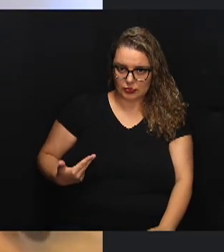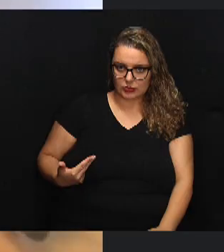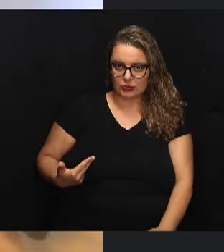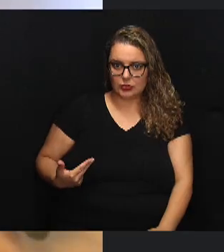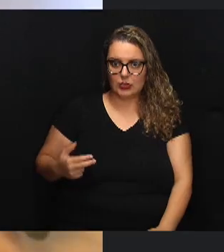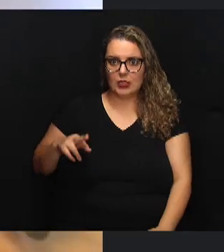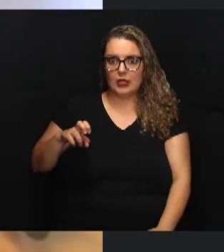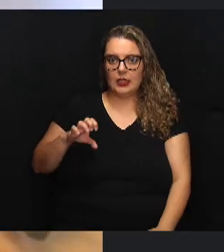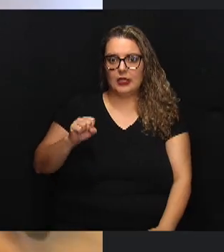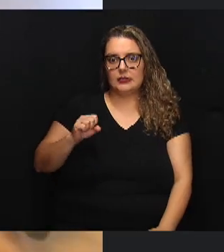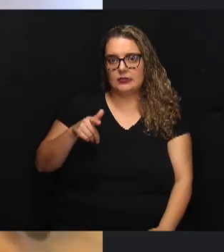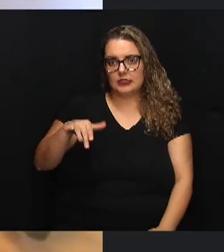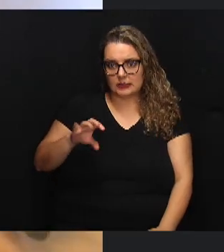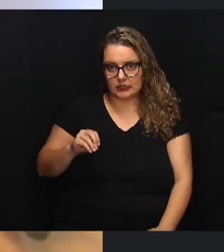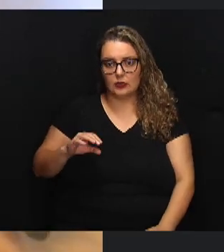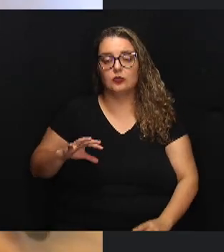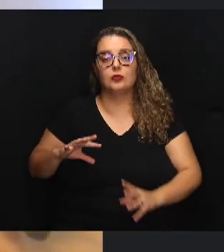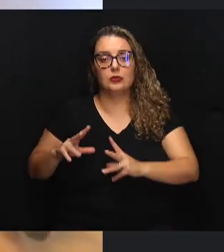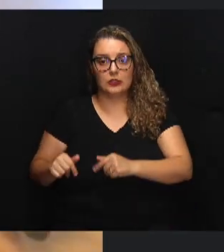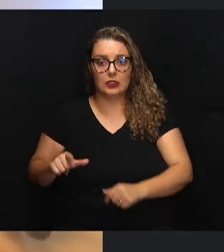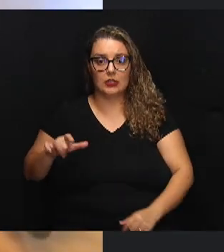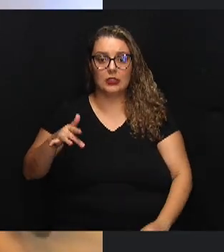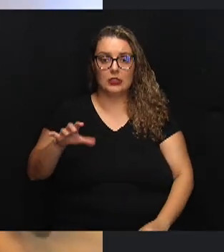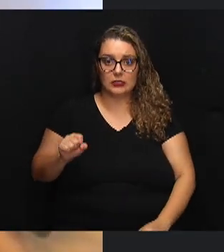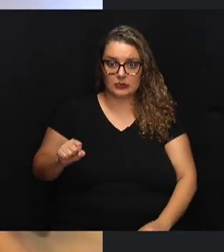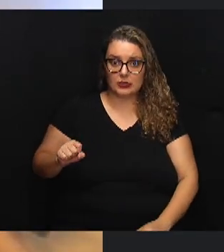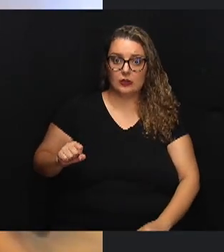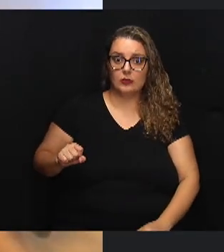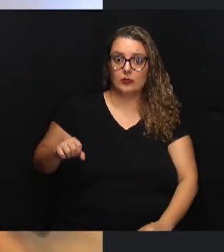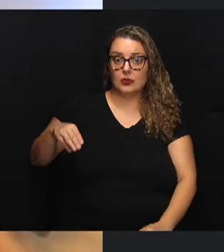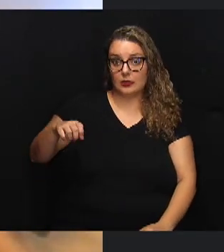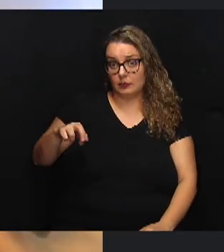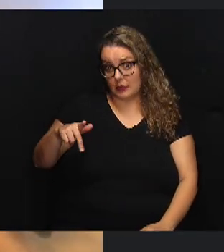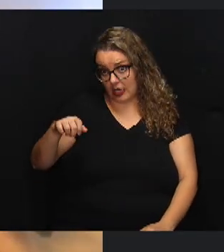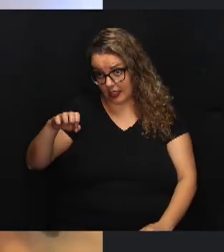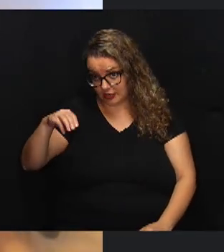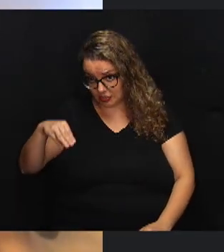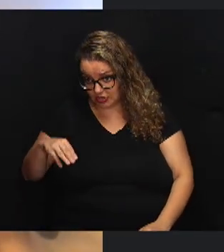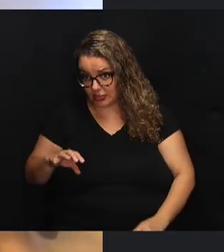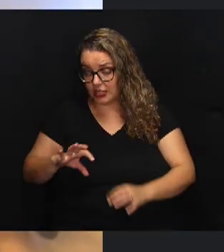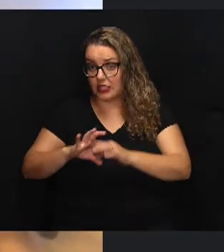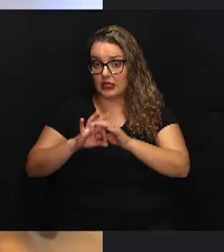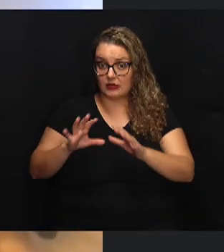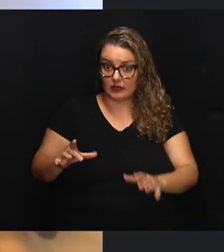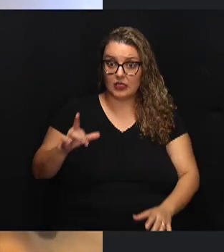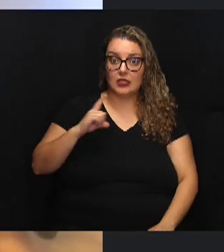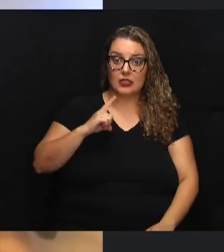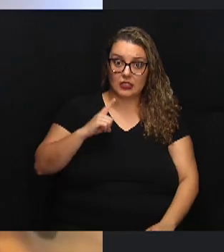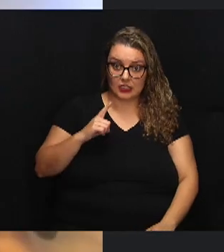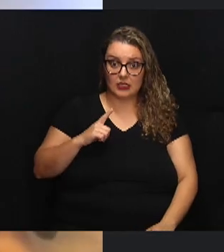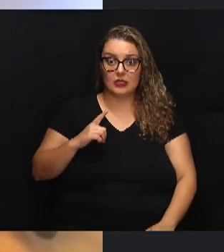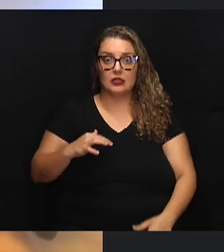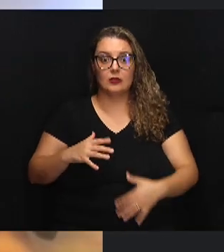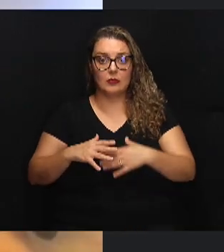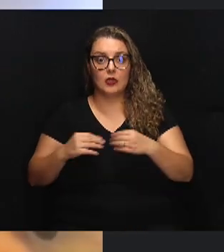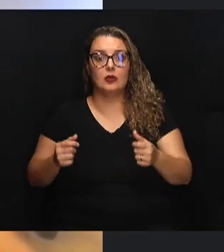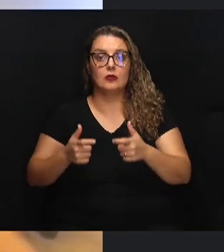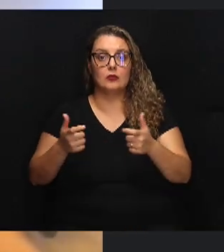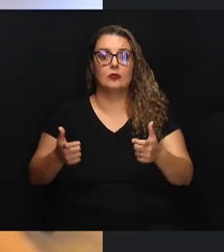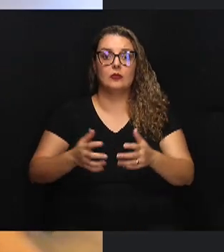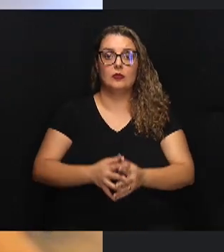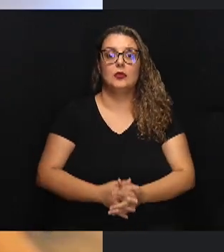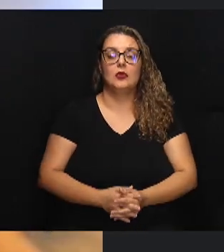ressecção completa da lesão e margens livres que garante que esse paciente tenha uma chance maior de cura, tá?